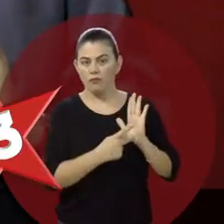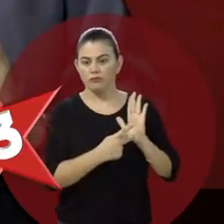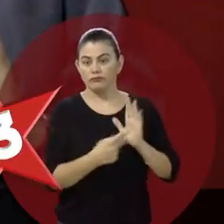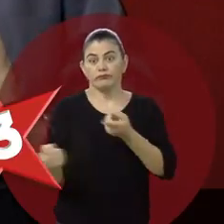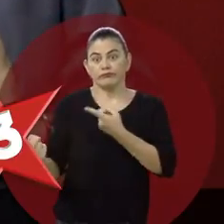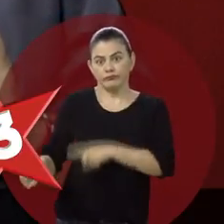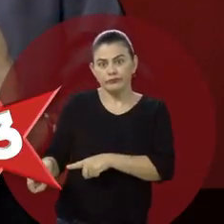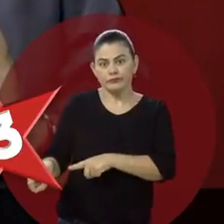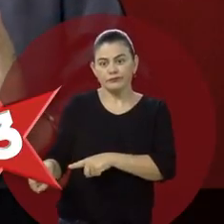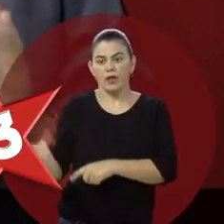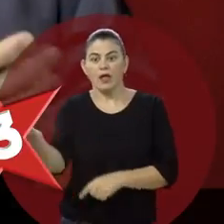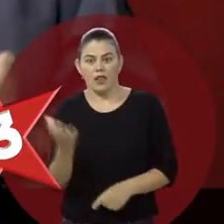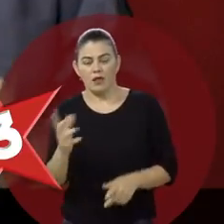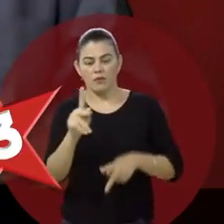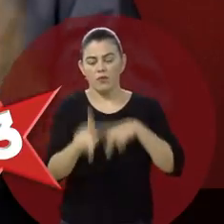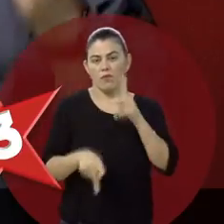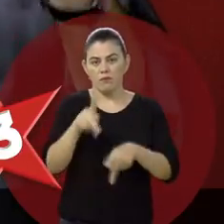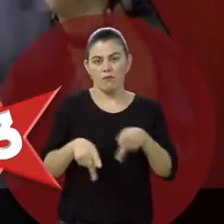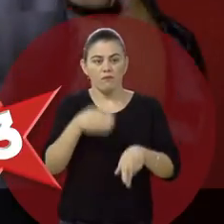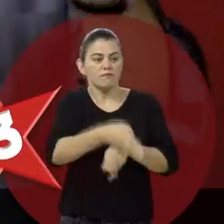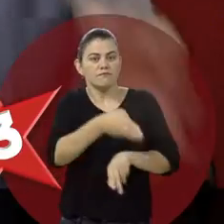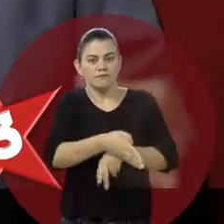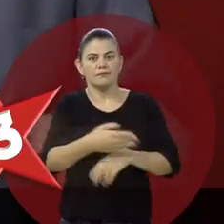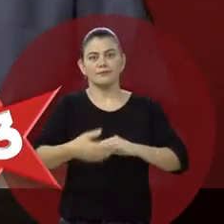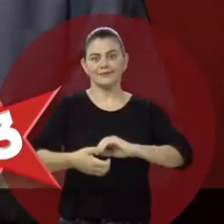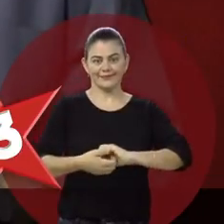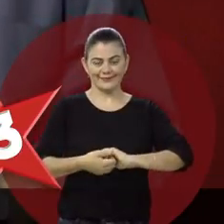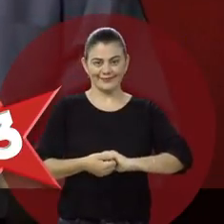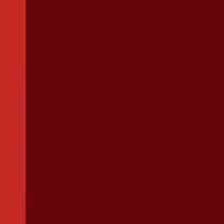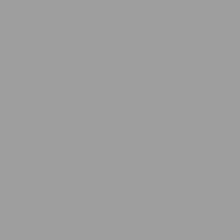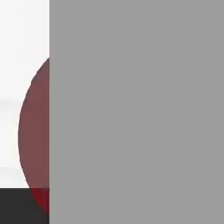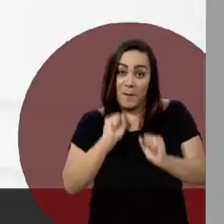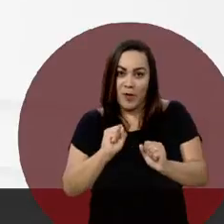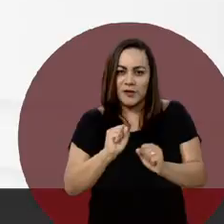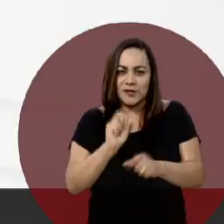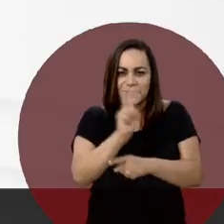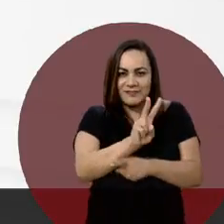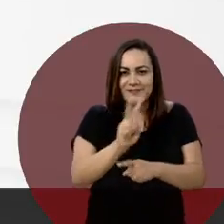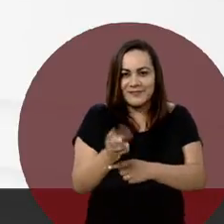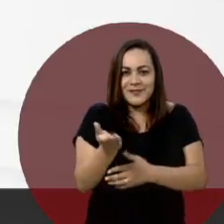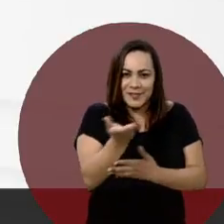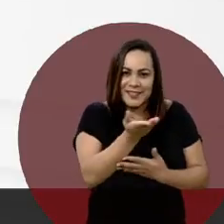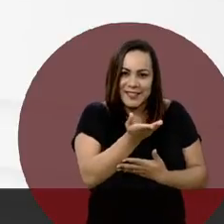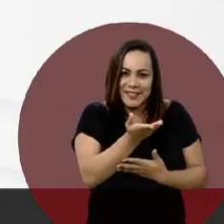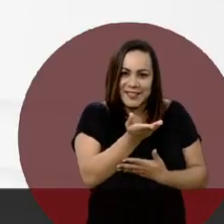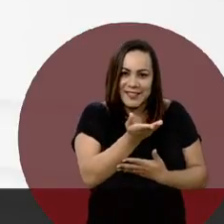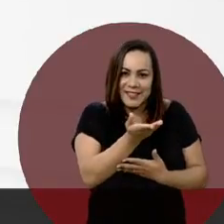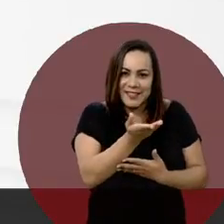programa, temos um projeto, somos oposição e queremos o povo participando.